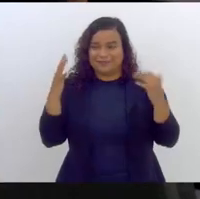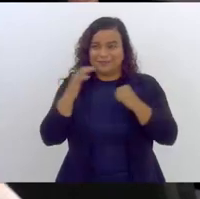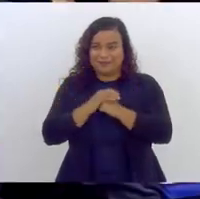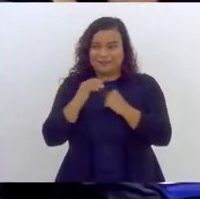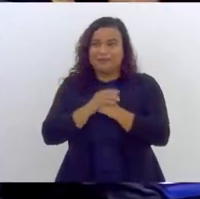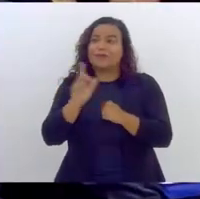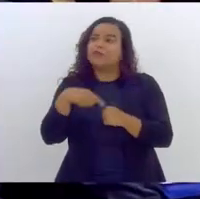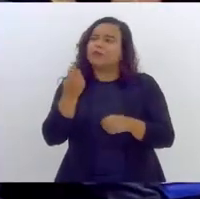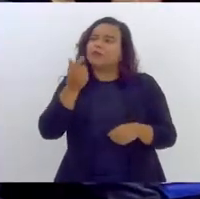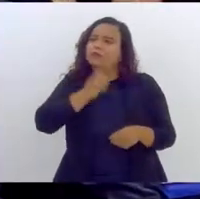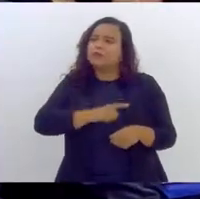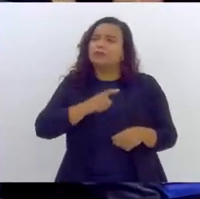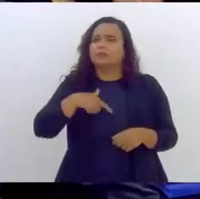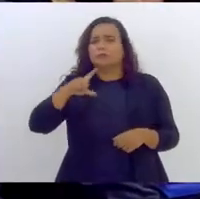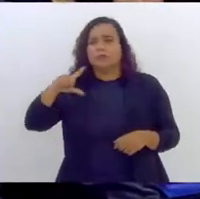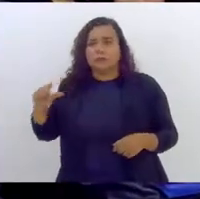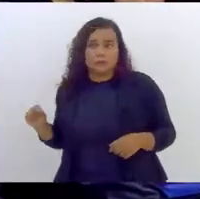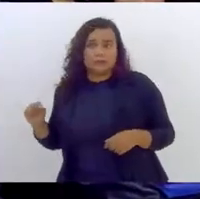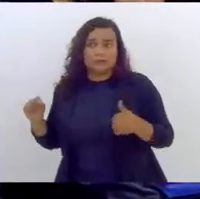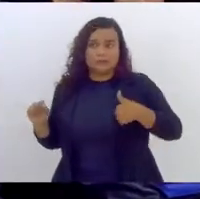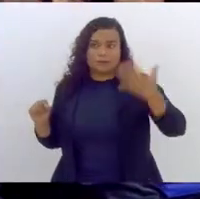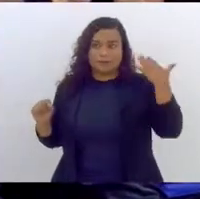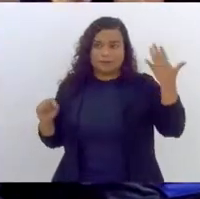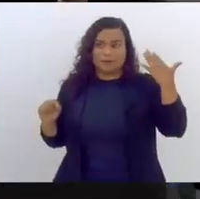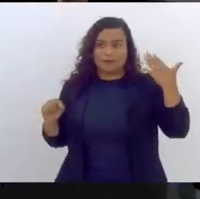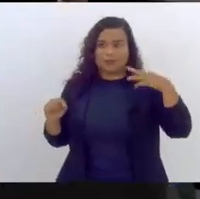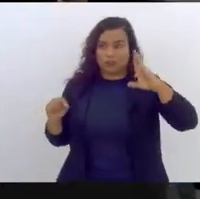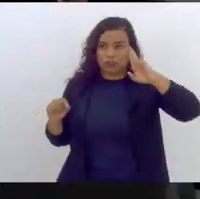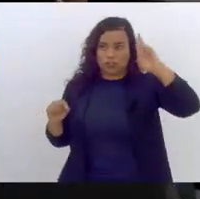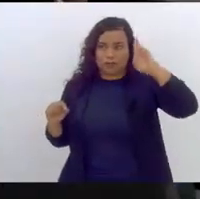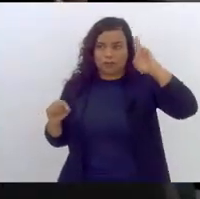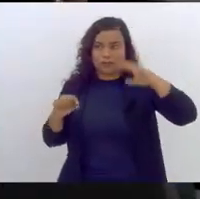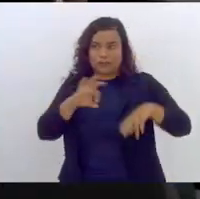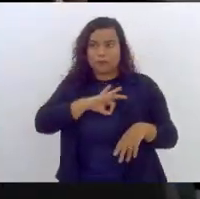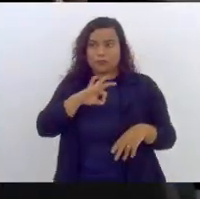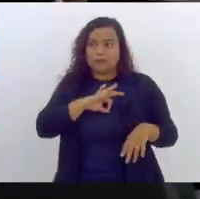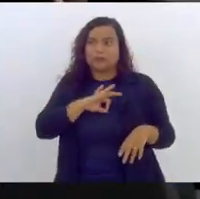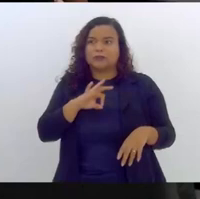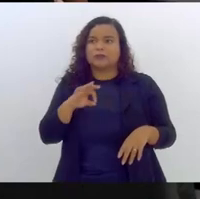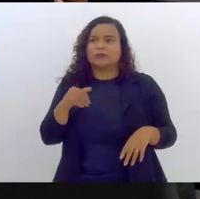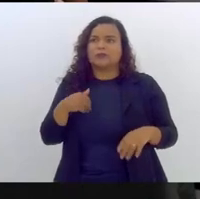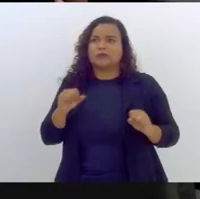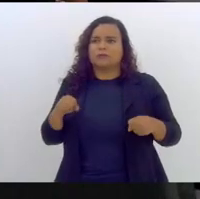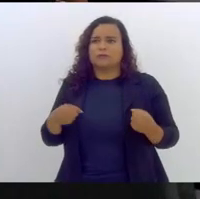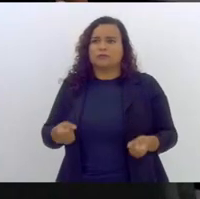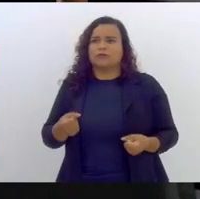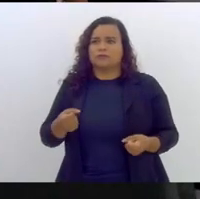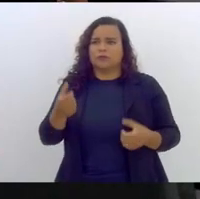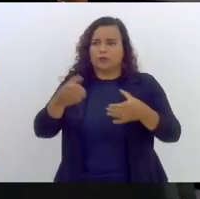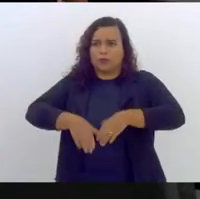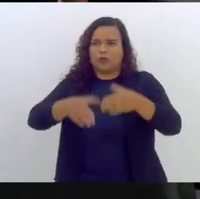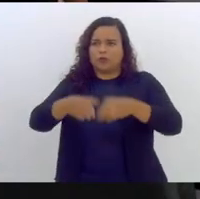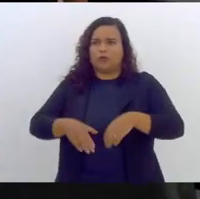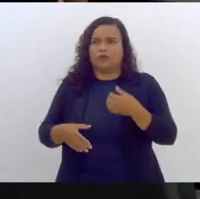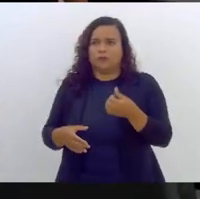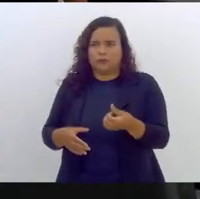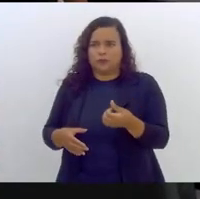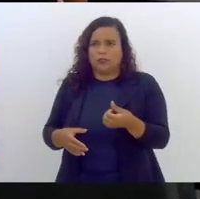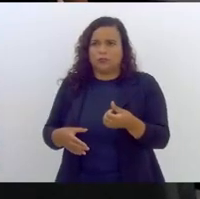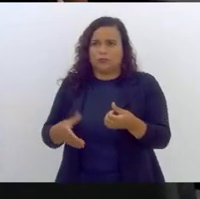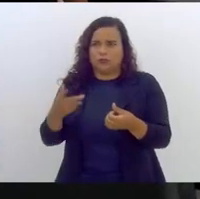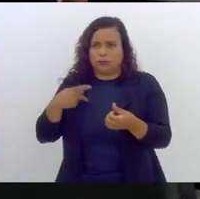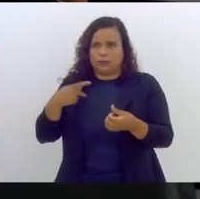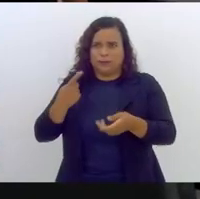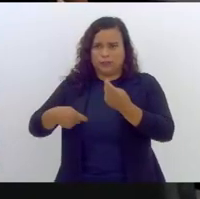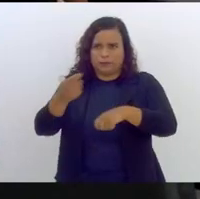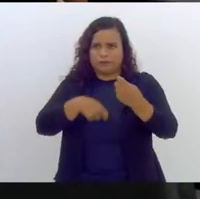gente saia daqui eu era chefe de polícia Rodrigo e eu fiz seis concursos públicos na minha administração